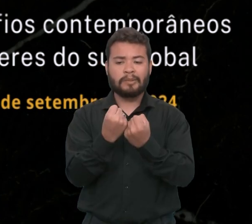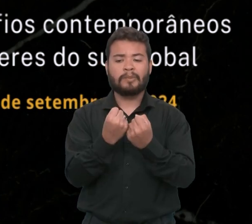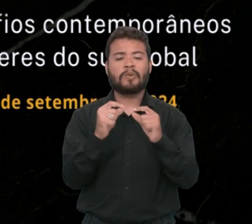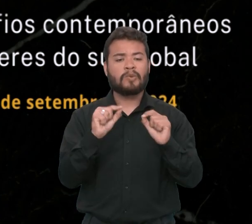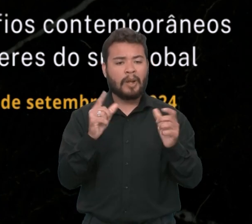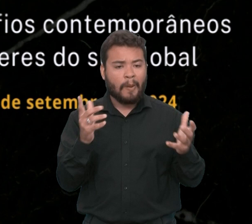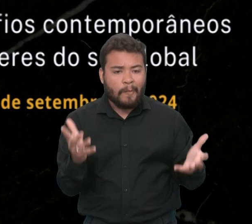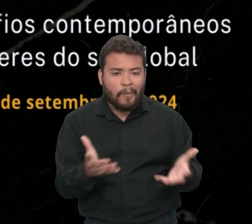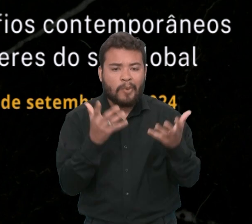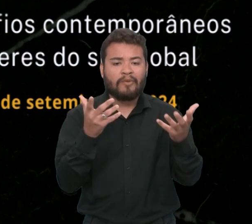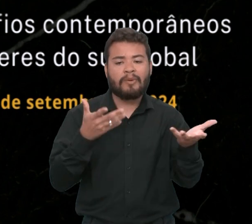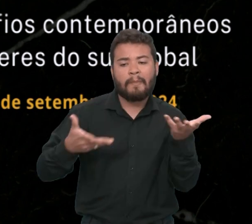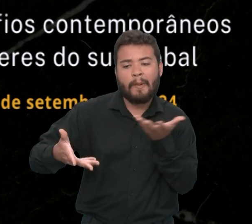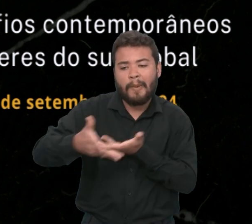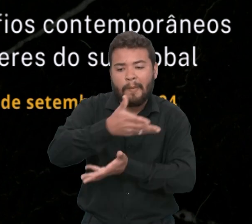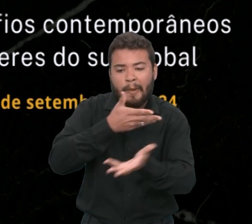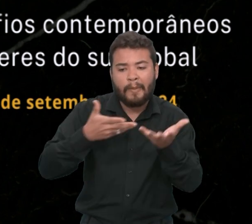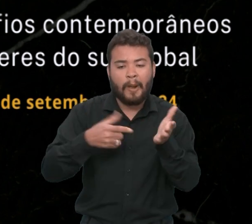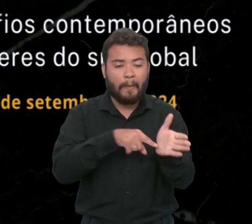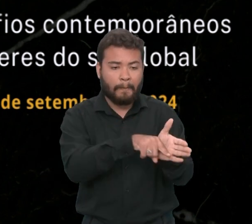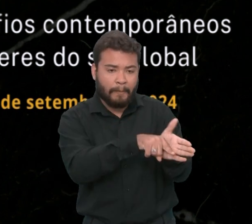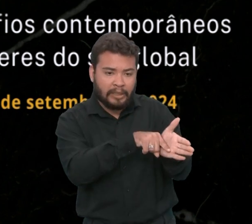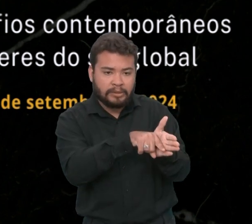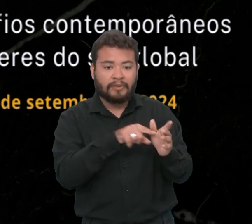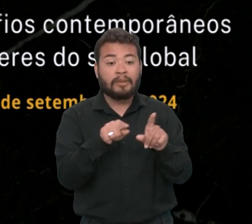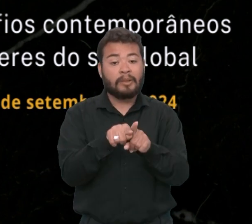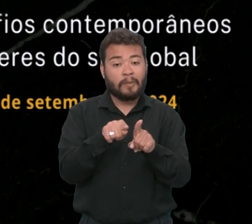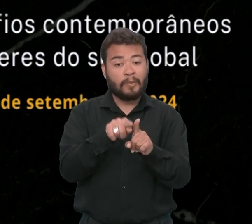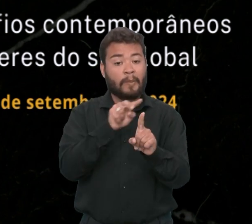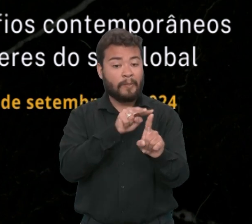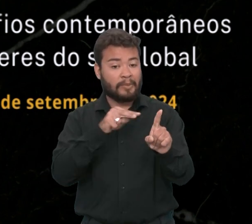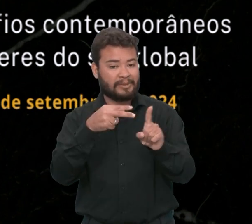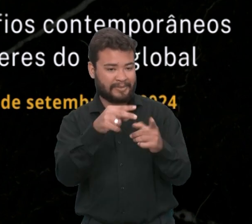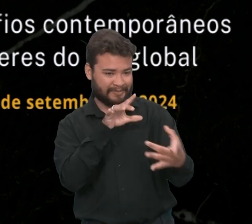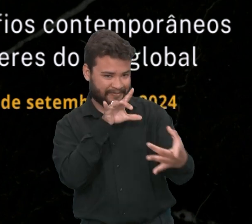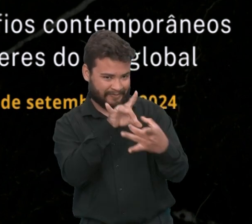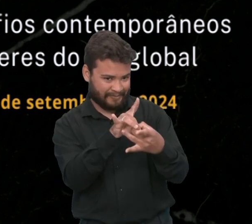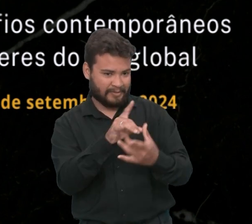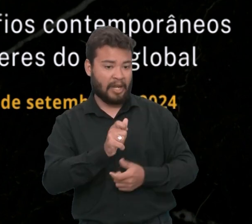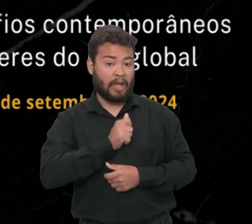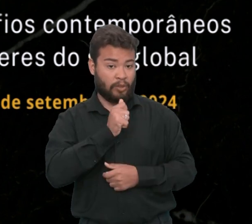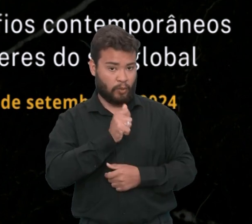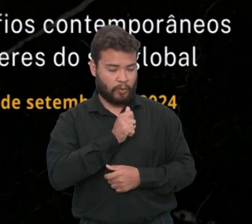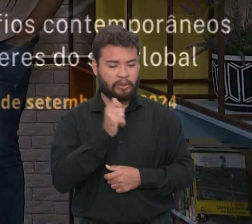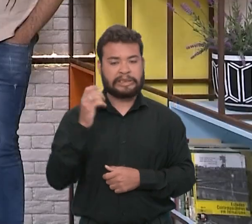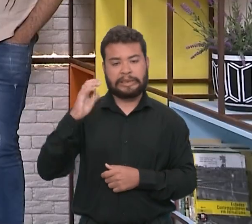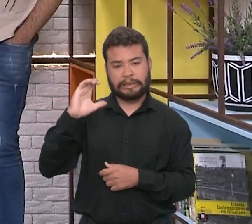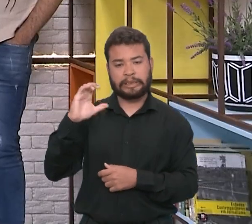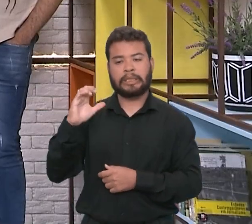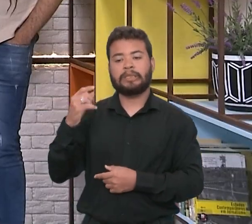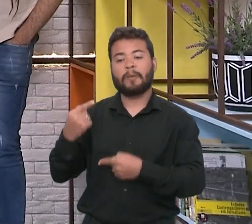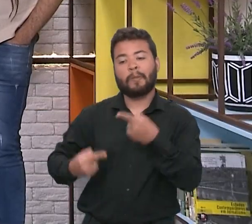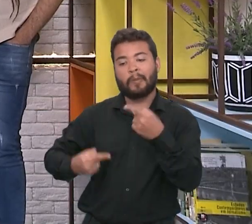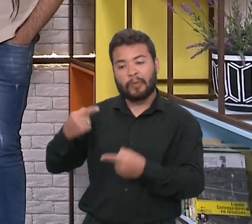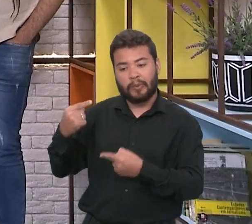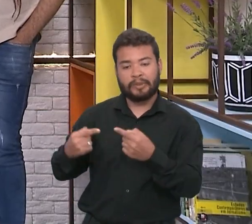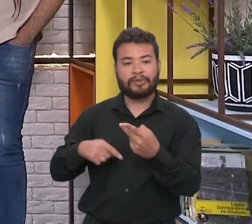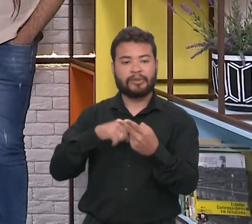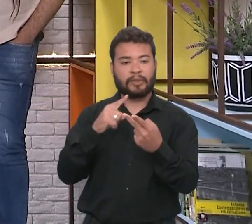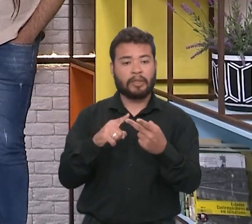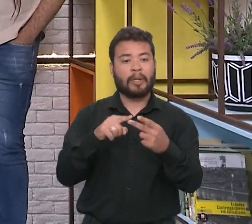um intercâmbio de pesquisas e perspectivas da antropologia, ciência política,